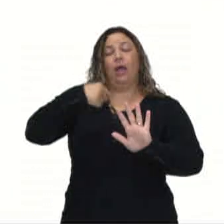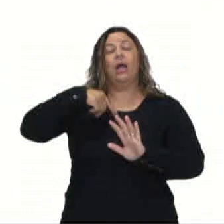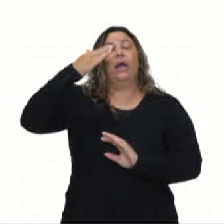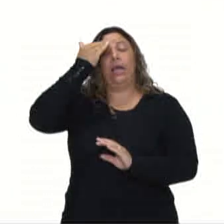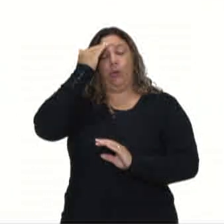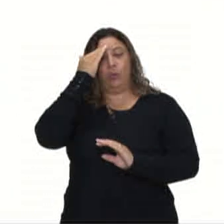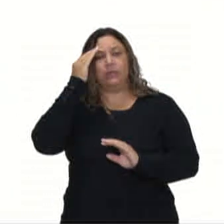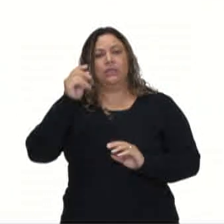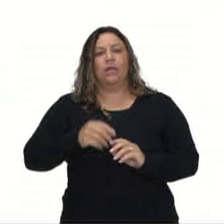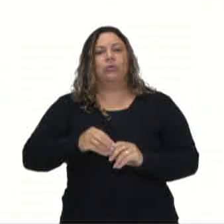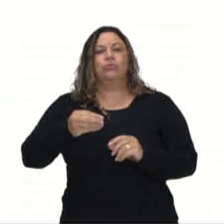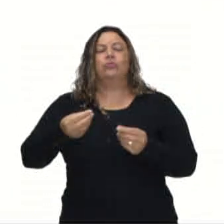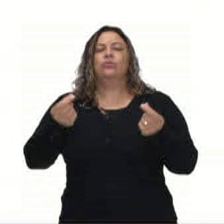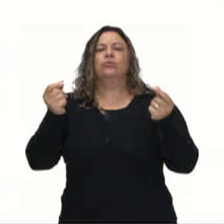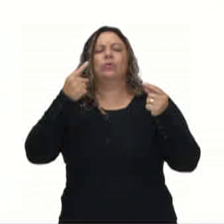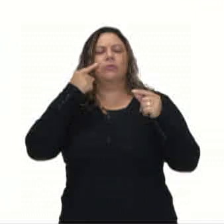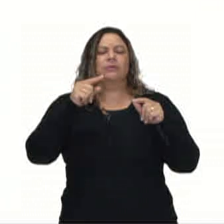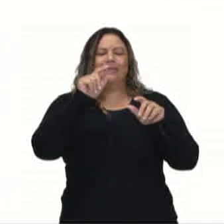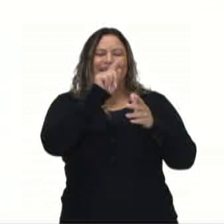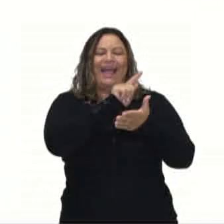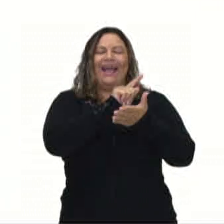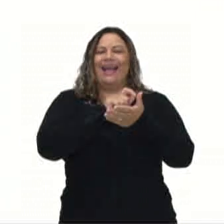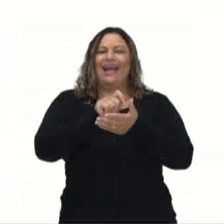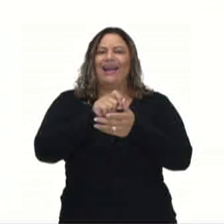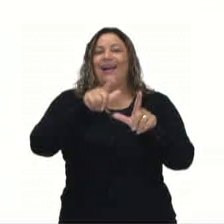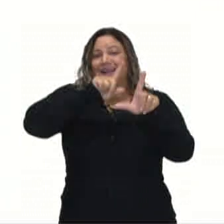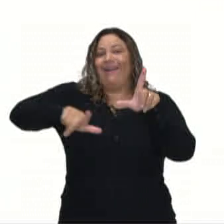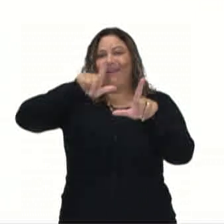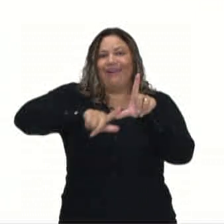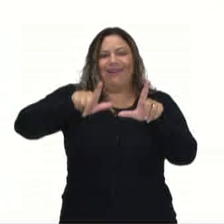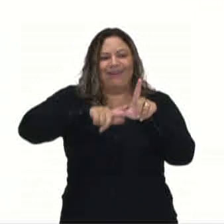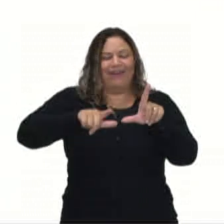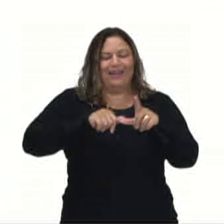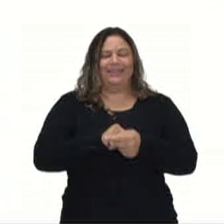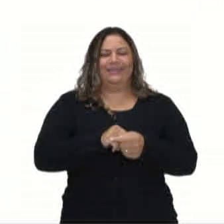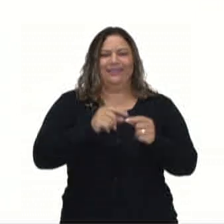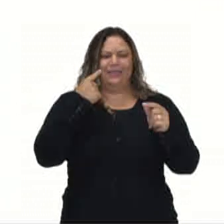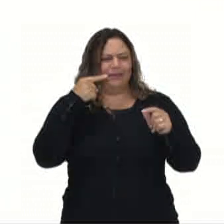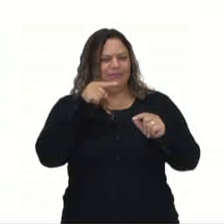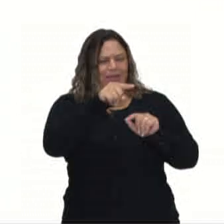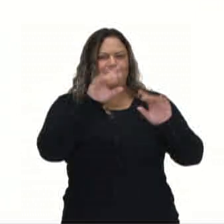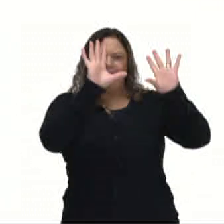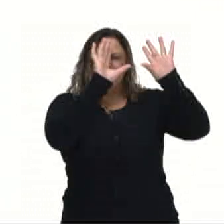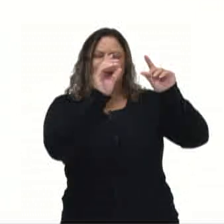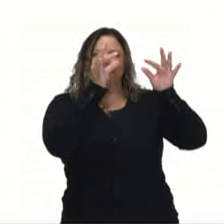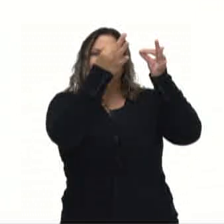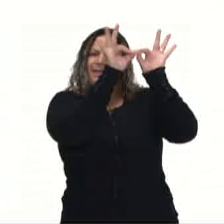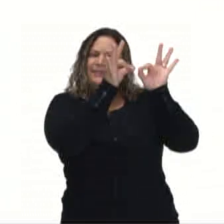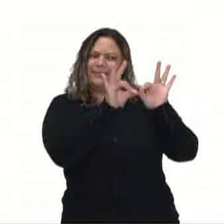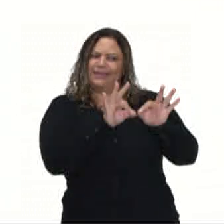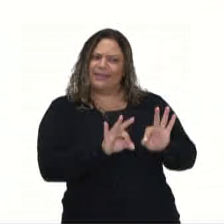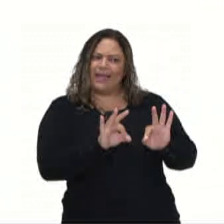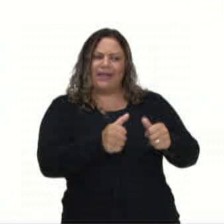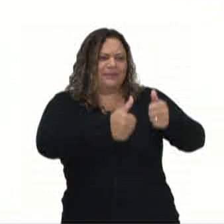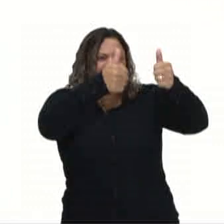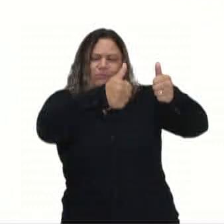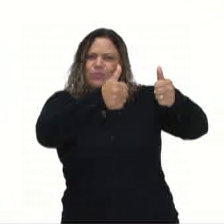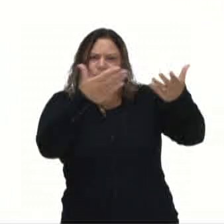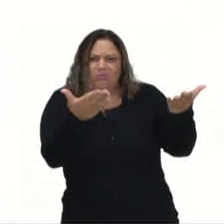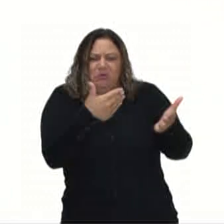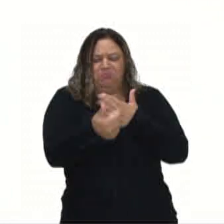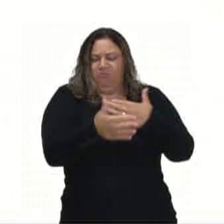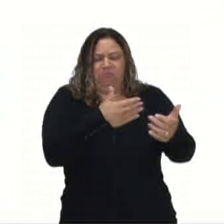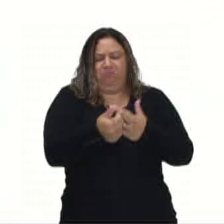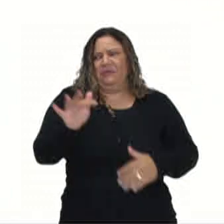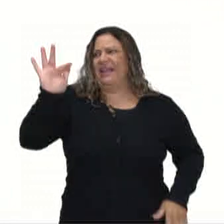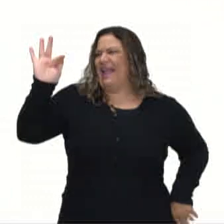está grafado e haja boa sintaxe, o resto pouco me importa. Tanto me faz o F